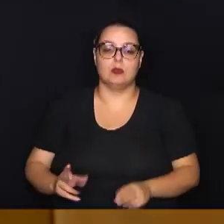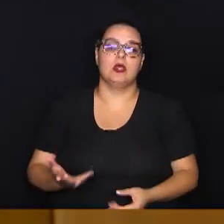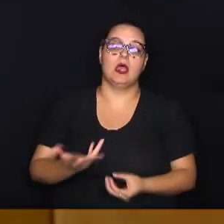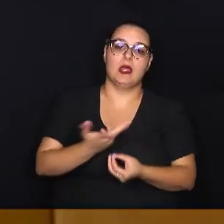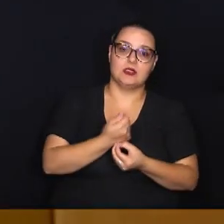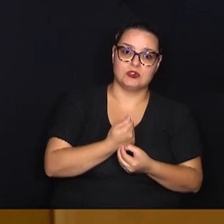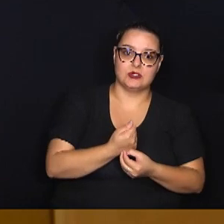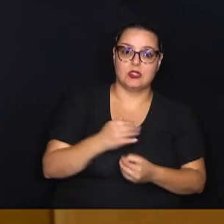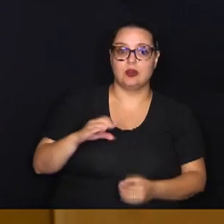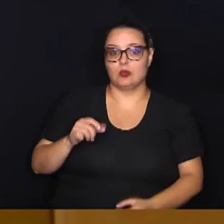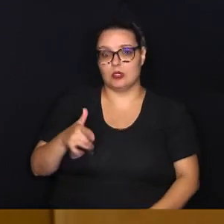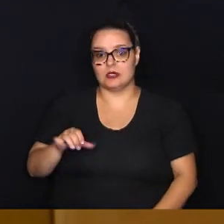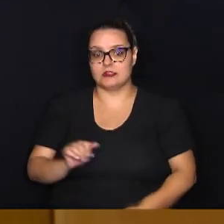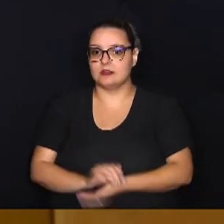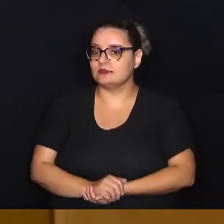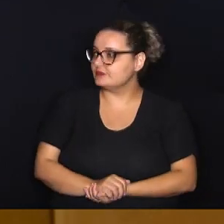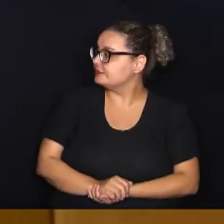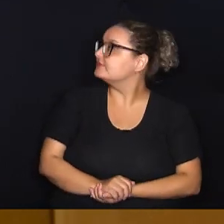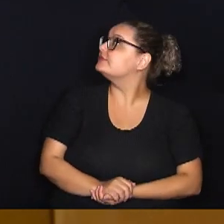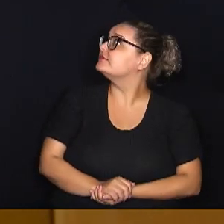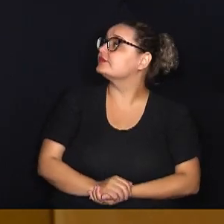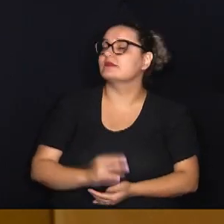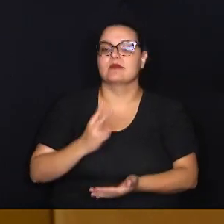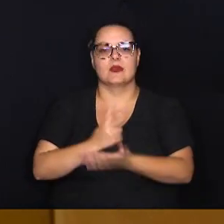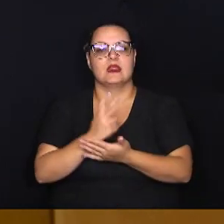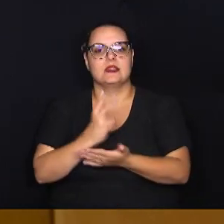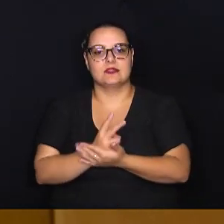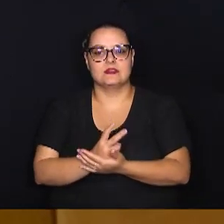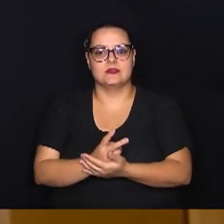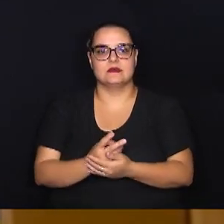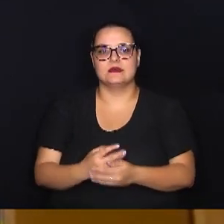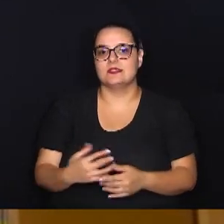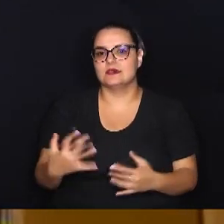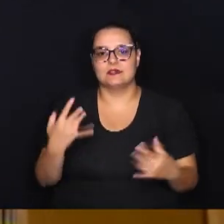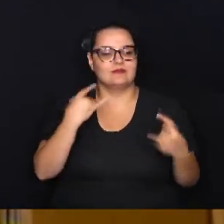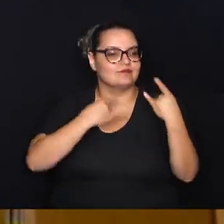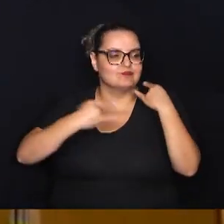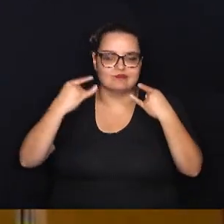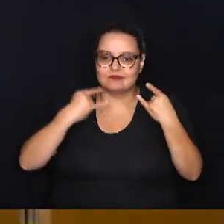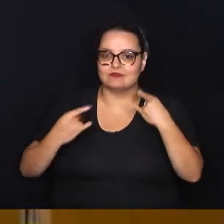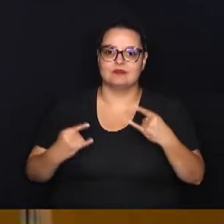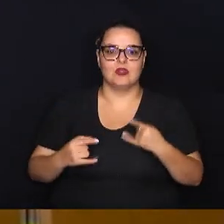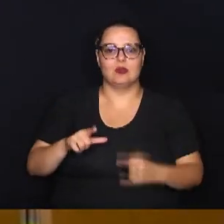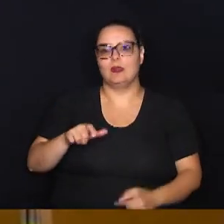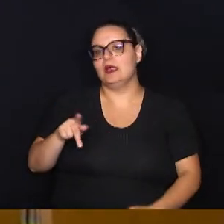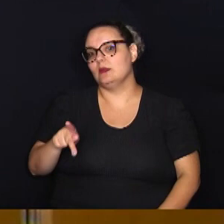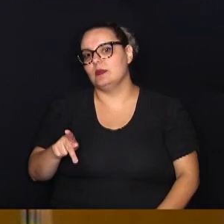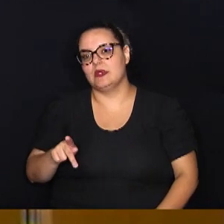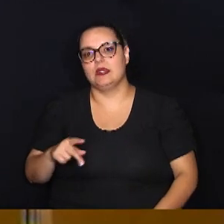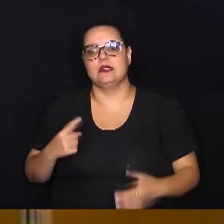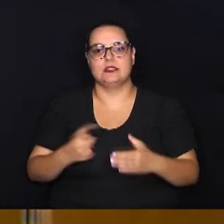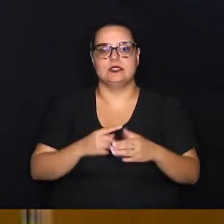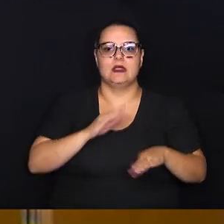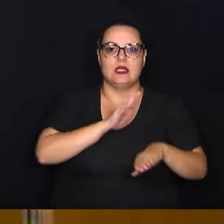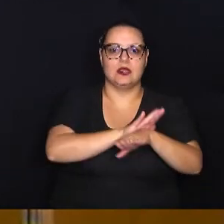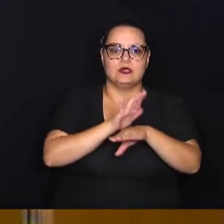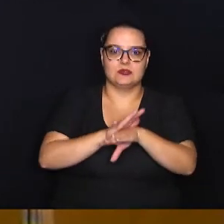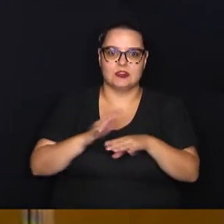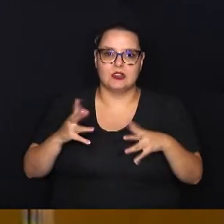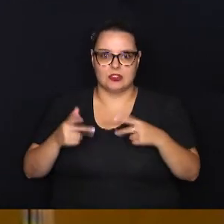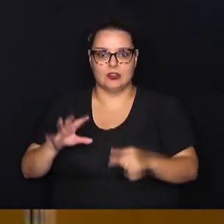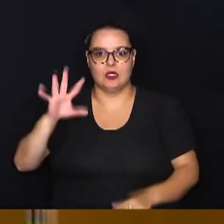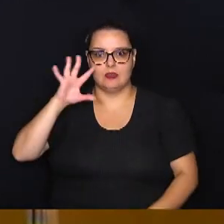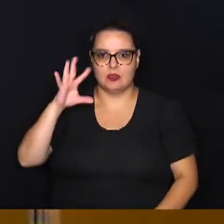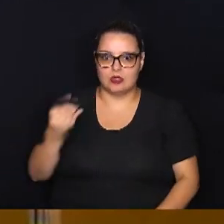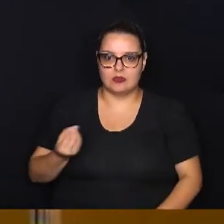coleção. Sempre tive esse apego pela obra física, pelo LP, pelo CD. Poder colaborar com isso, além de conhecer